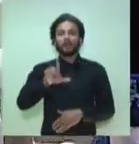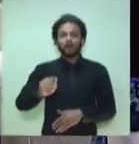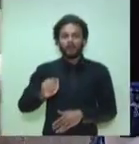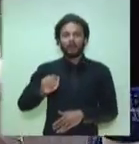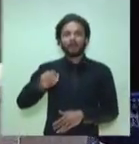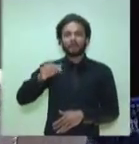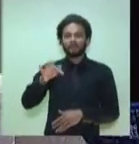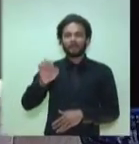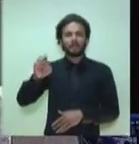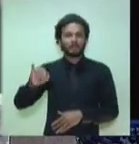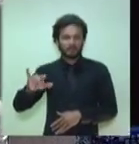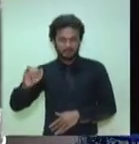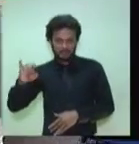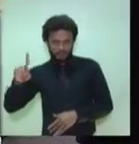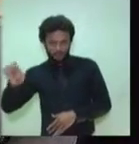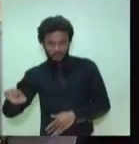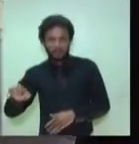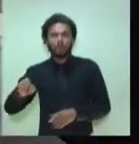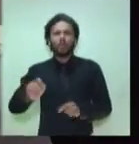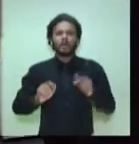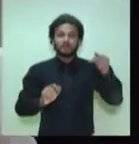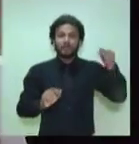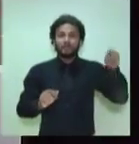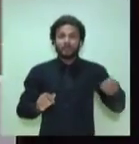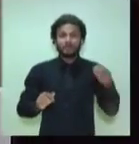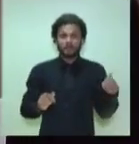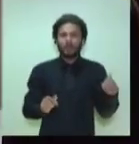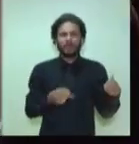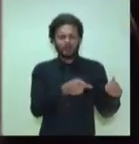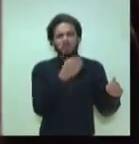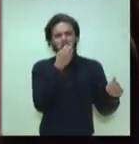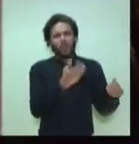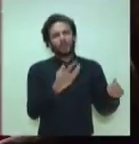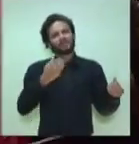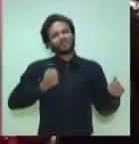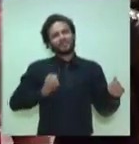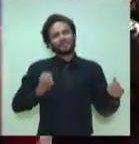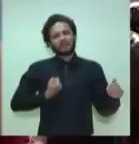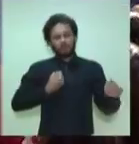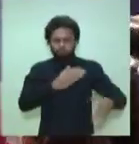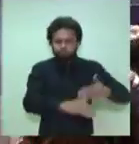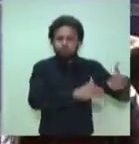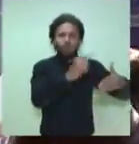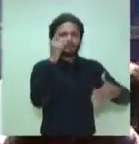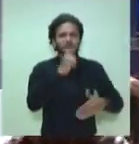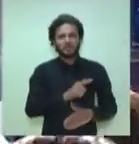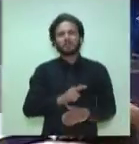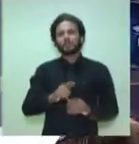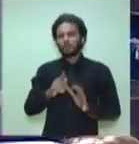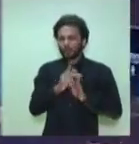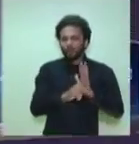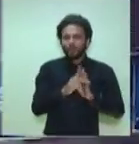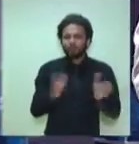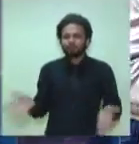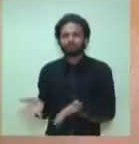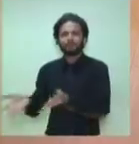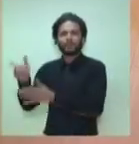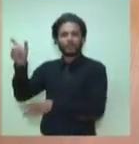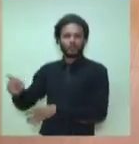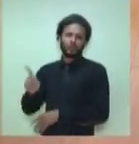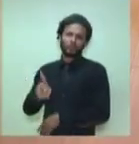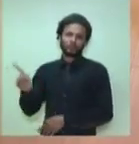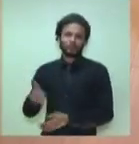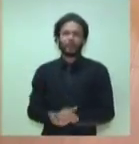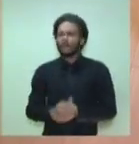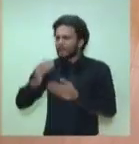fico feliz com isso. E queremos tocar mais projetos, entre os quais o bônus de desempenho para o professor. Muito obrigado.